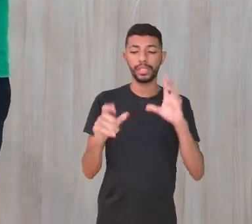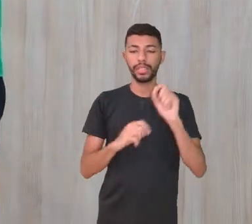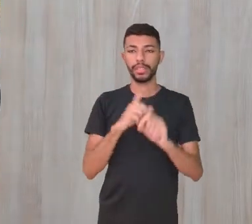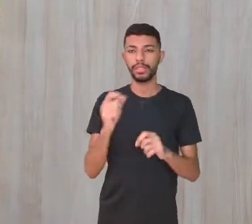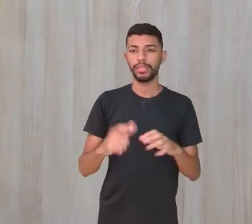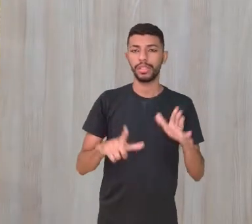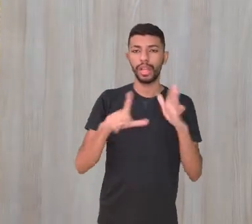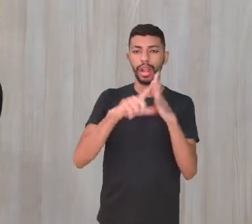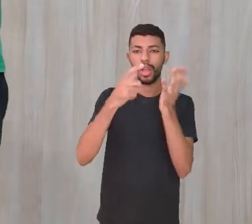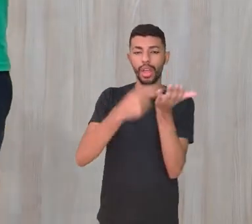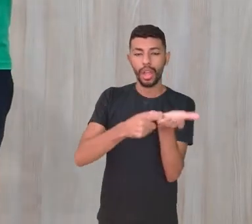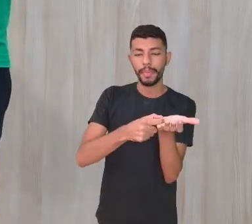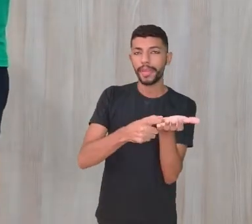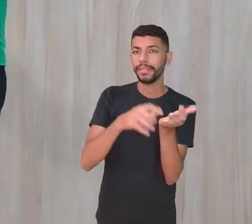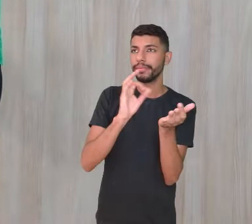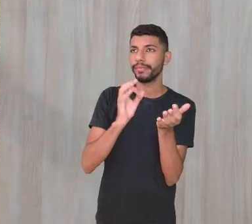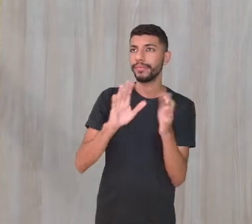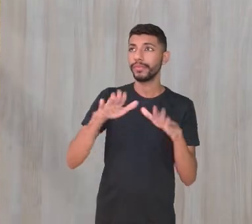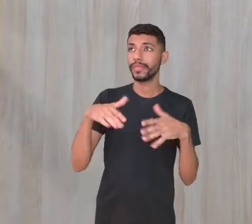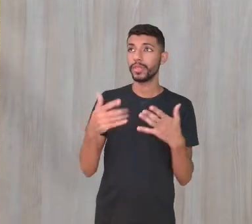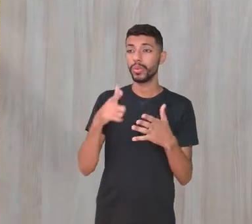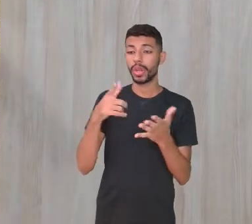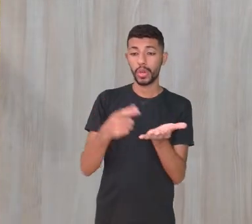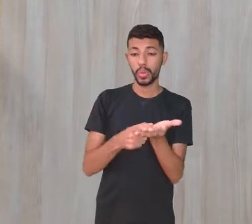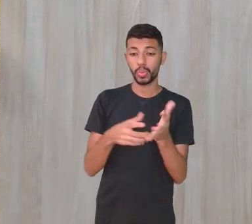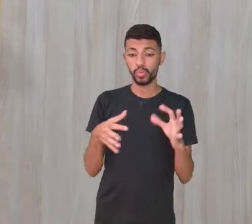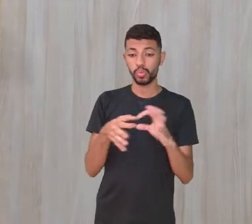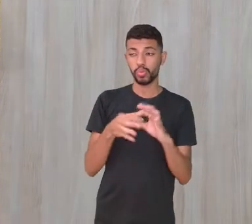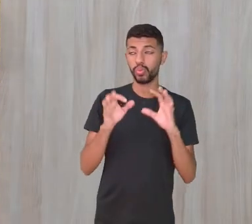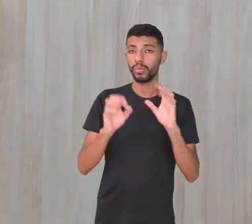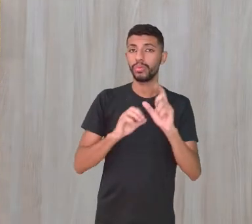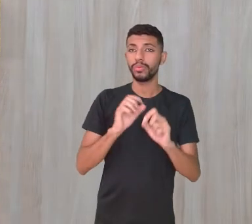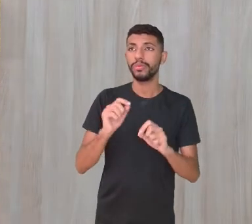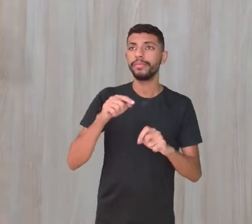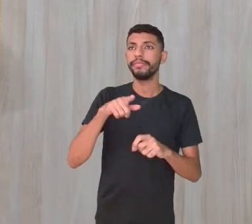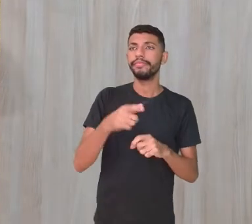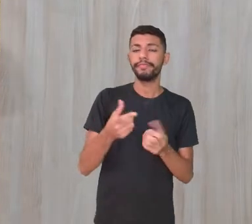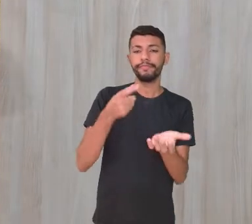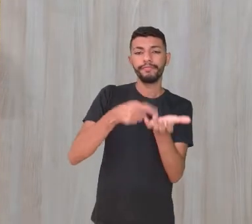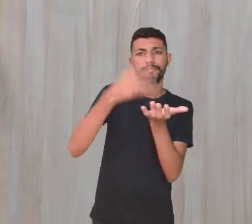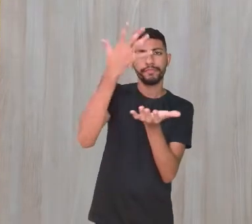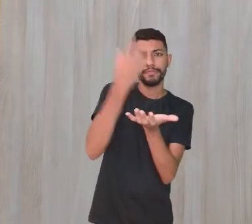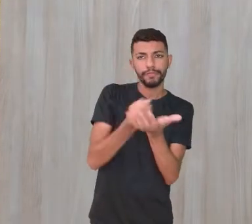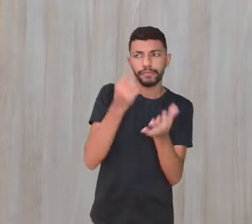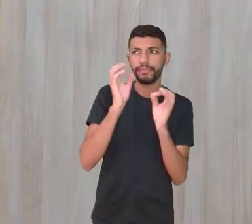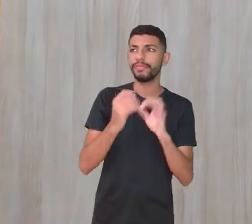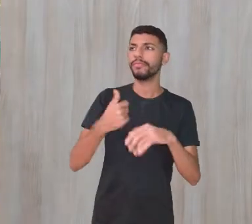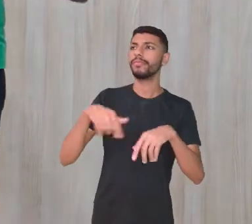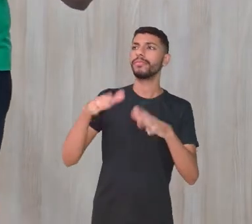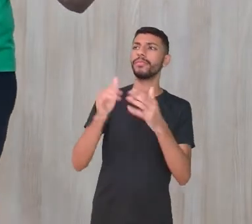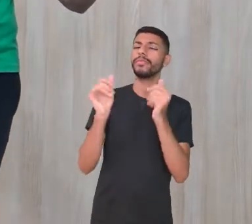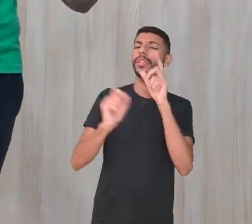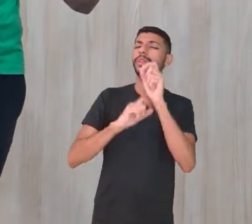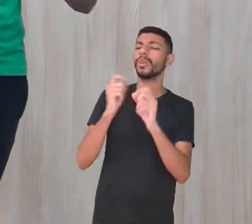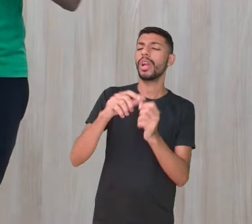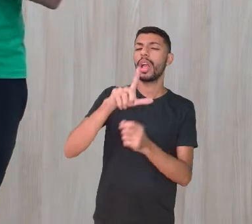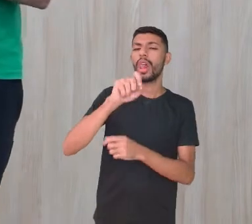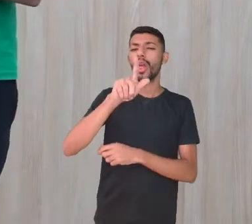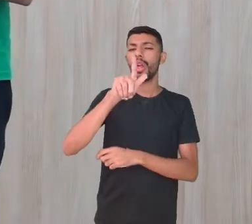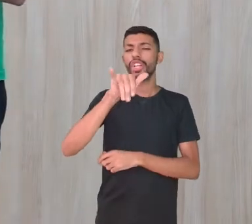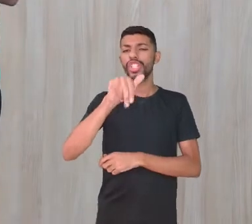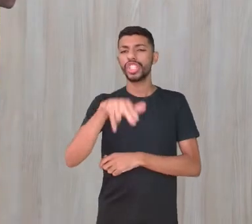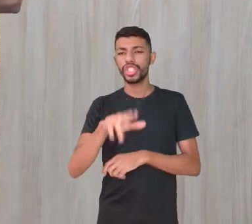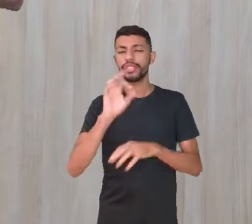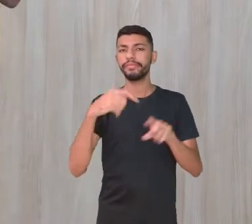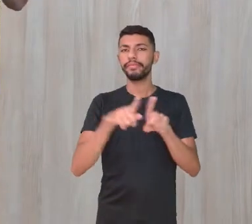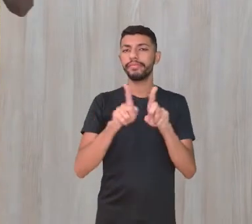loja de aplicativo, tá? Quando você for direcionado, você baixa o aplicativo, vai pedir lá o seu login e a sua